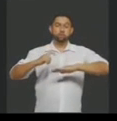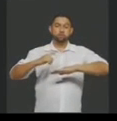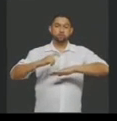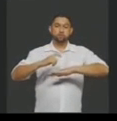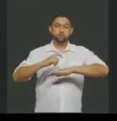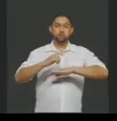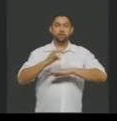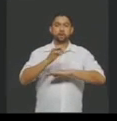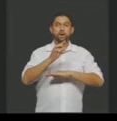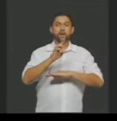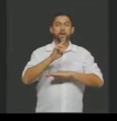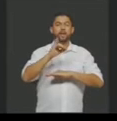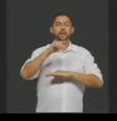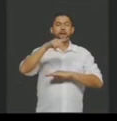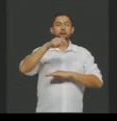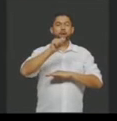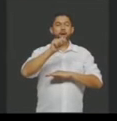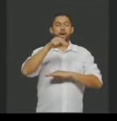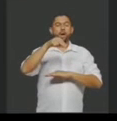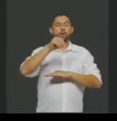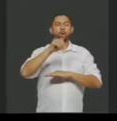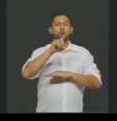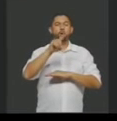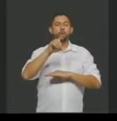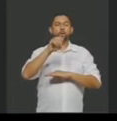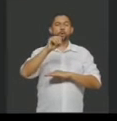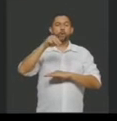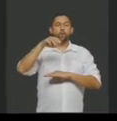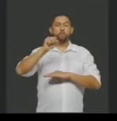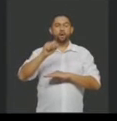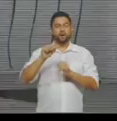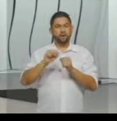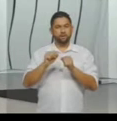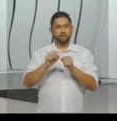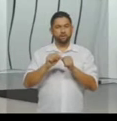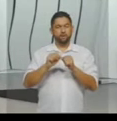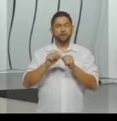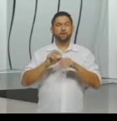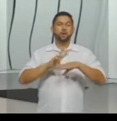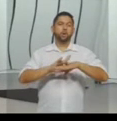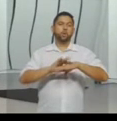o Trypanosoma cruzi, que é causador da doença de Chagas.